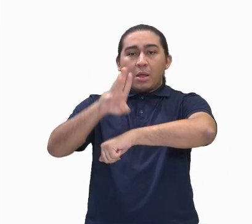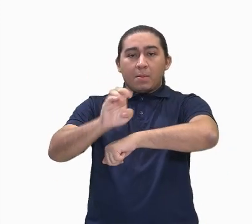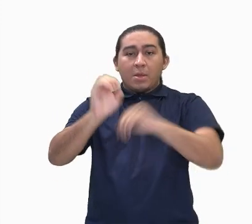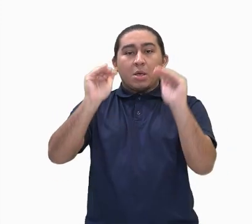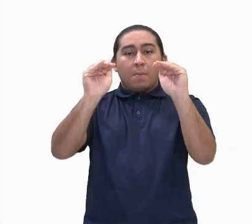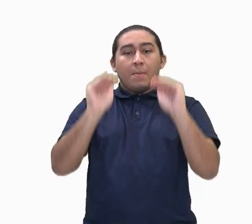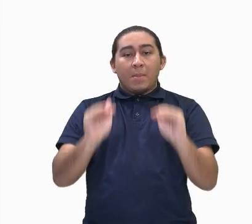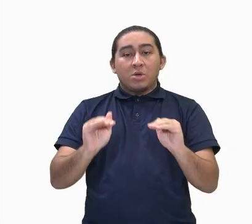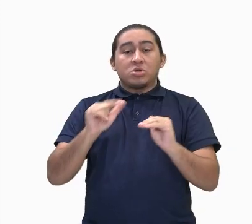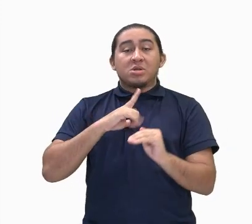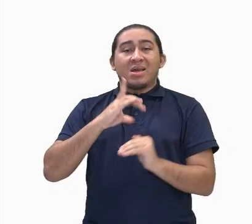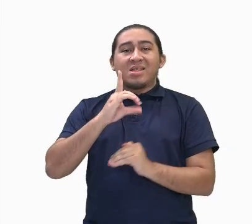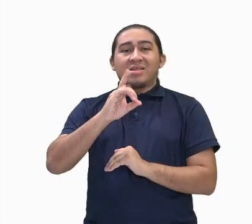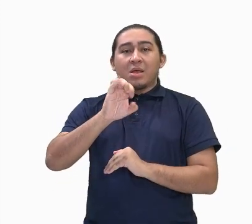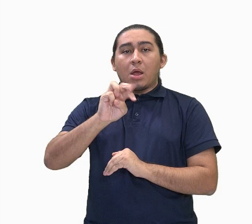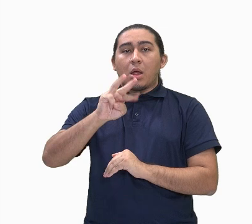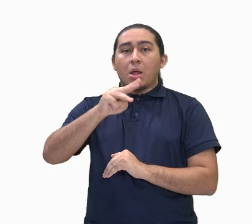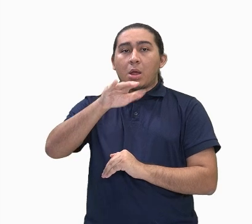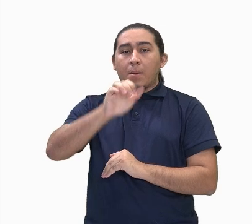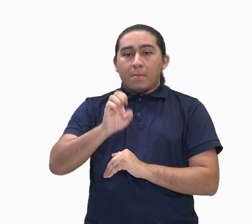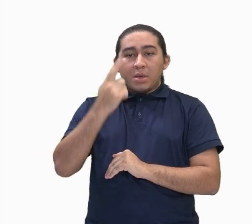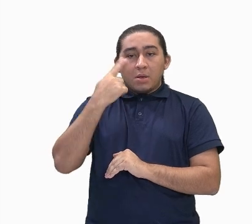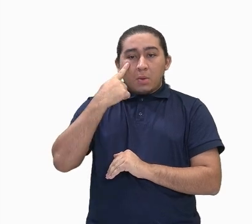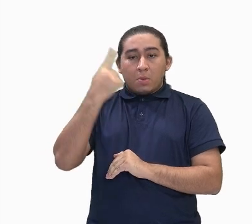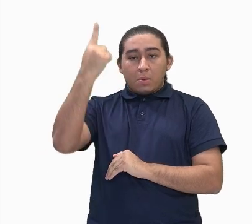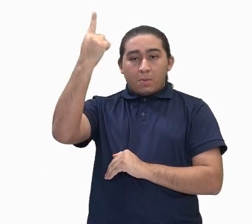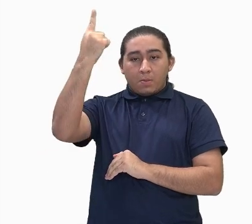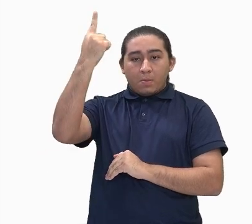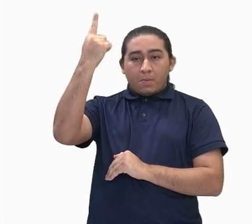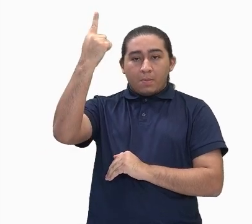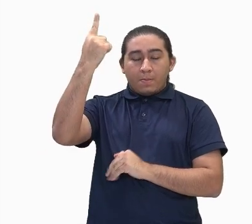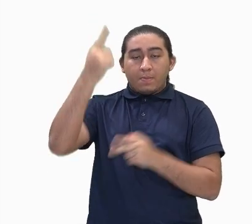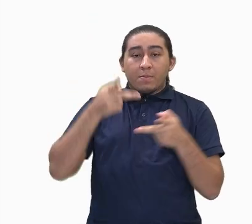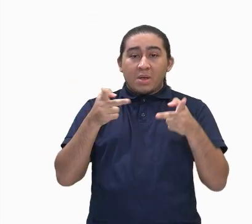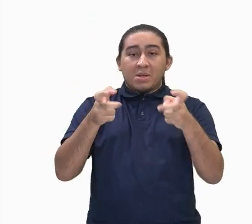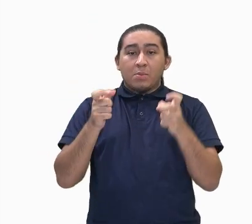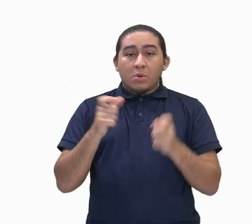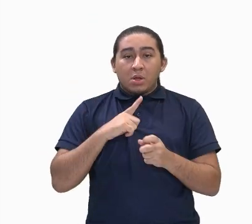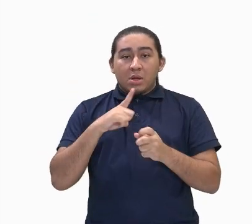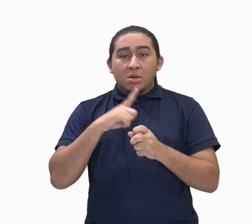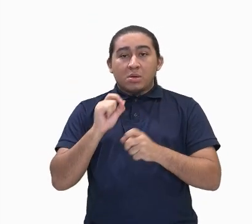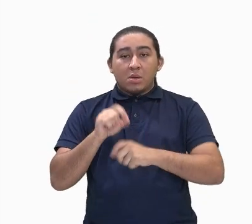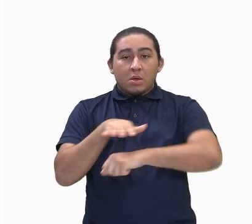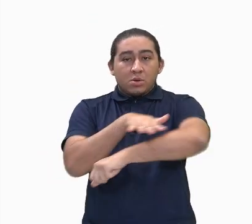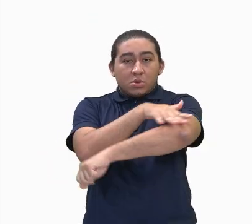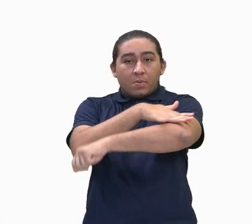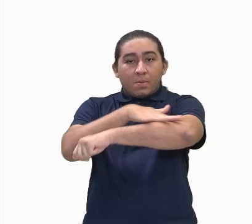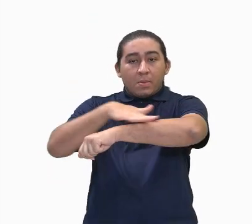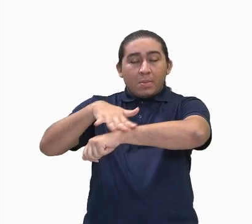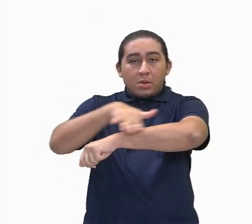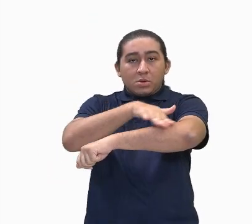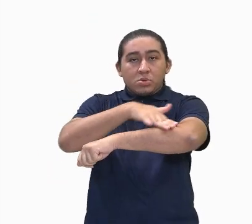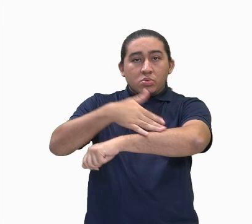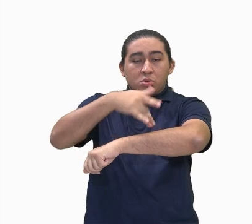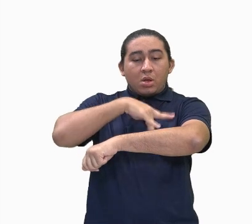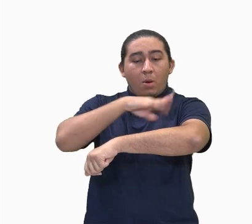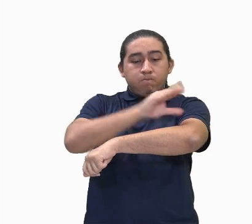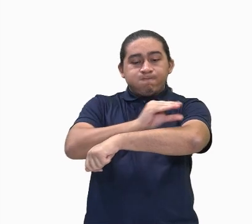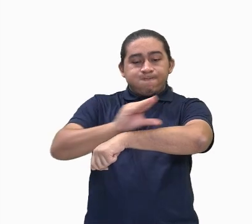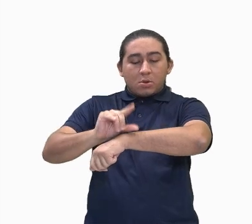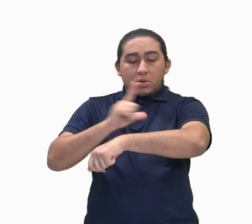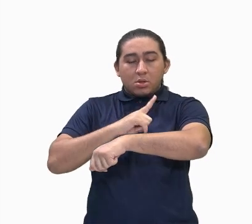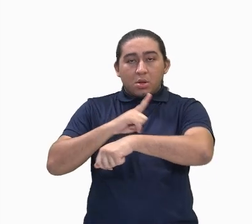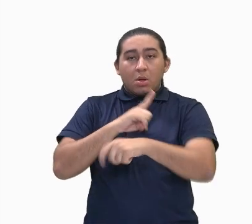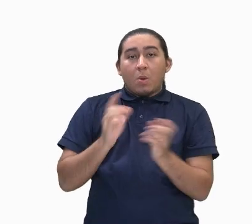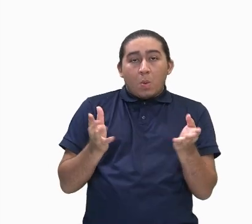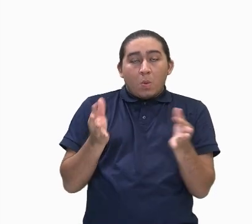né? E aí você observa ali essas papilas conjuntivas, né? Então esse tecido aí que vai fazer essa conjunção entre